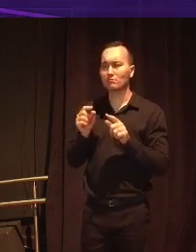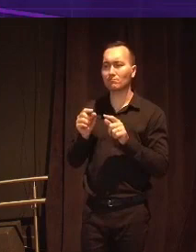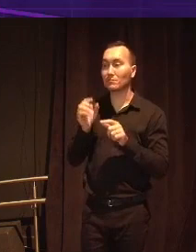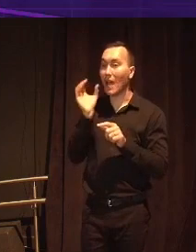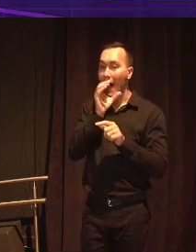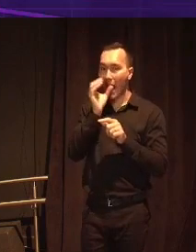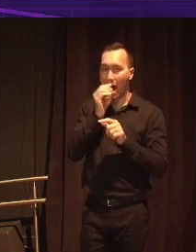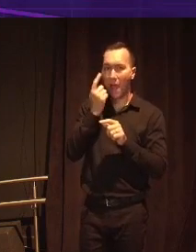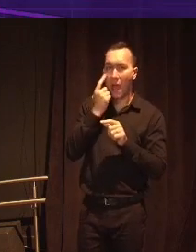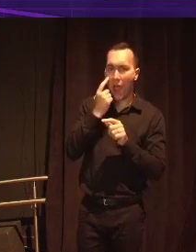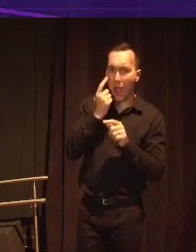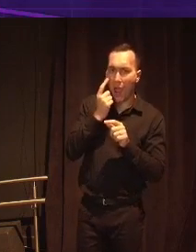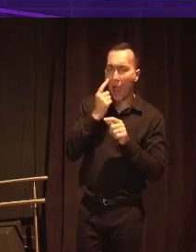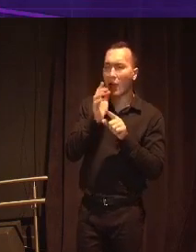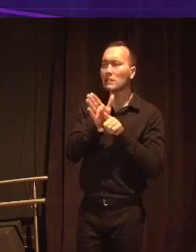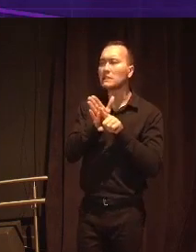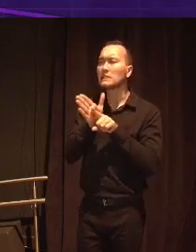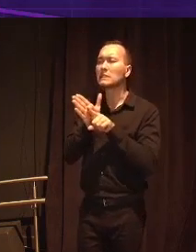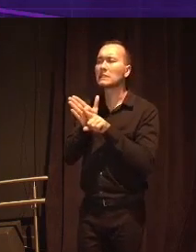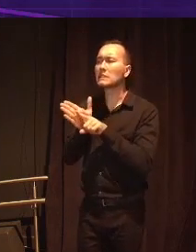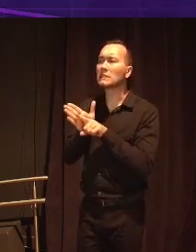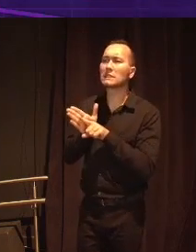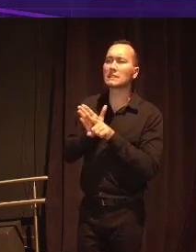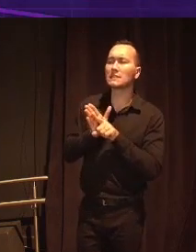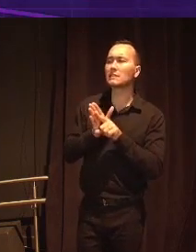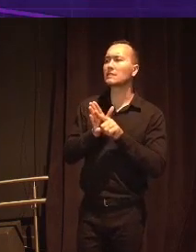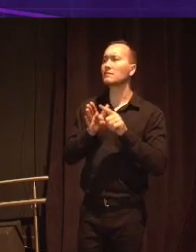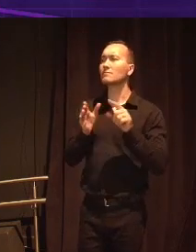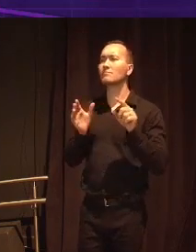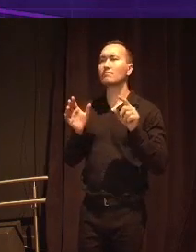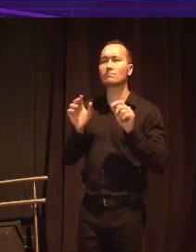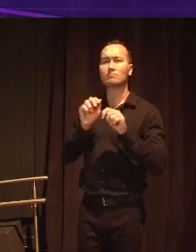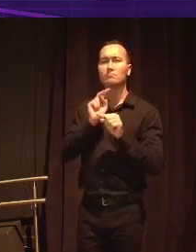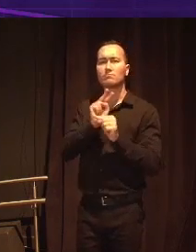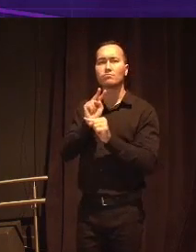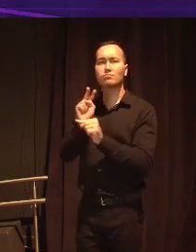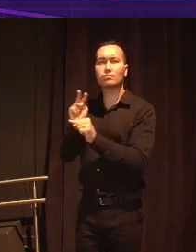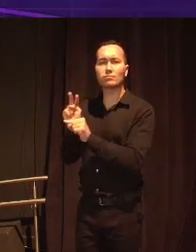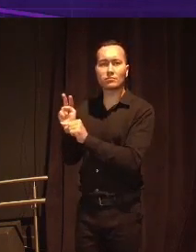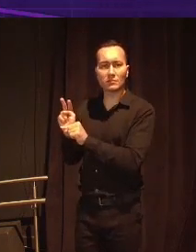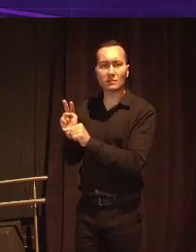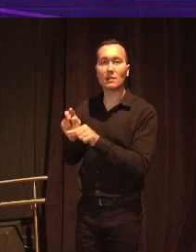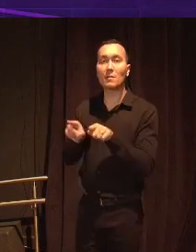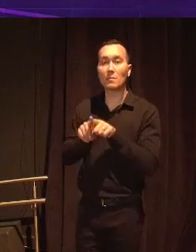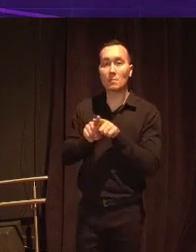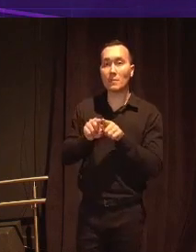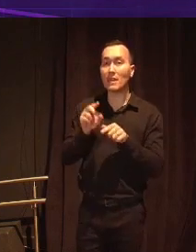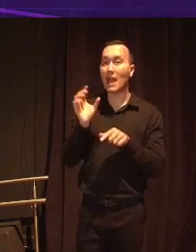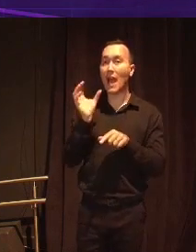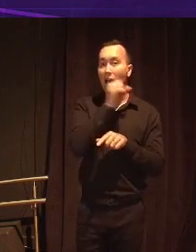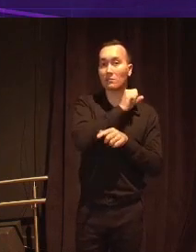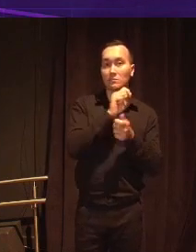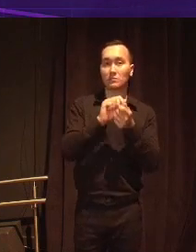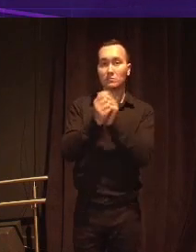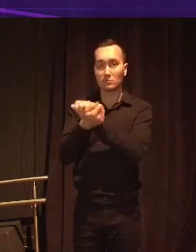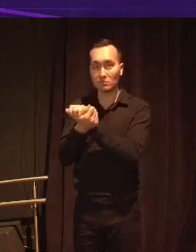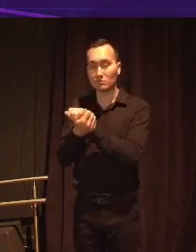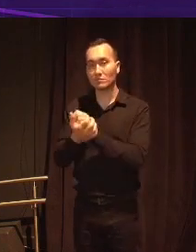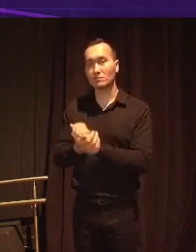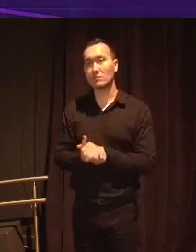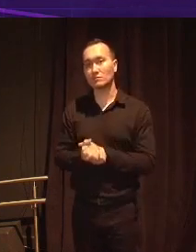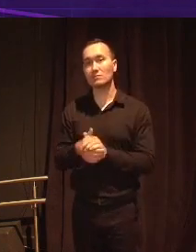tanto dinamismo, então a gente tem que ser flexível e se adaptar rápido. A criatividade, né? Então,